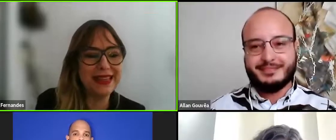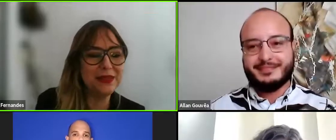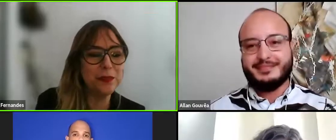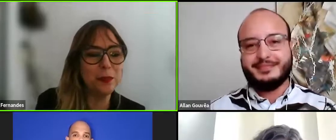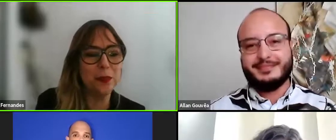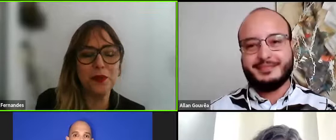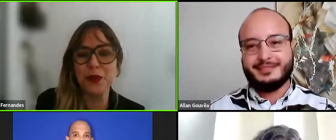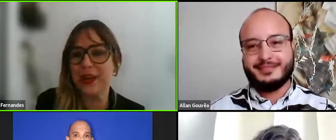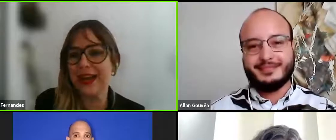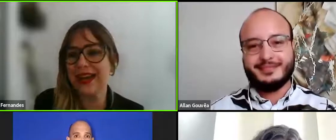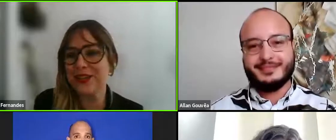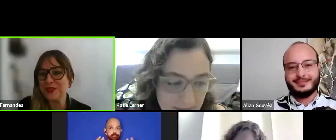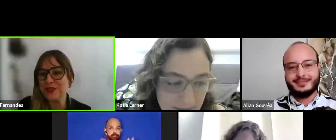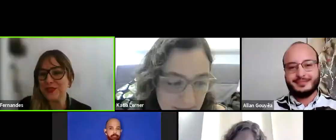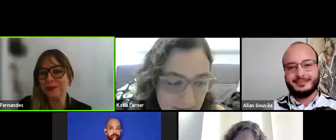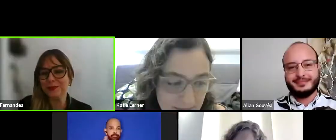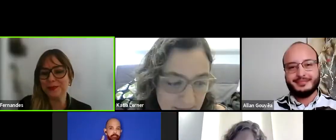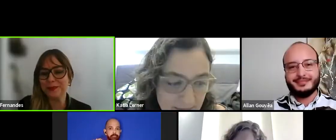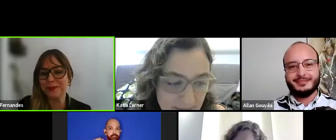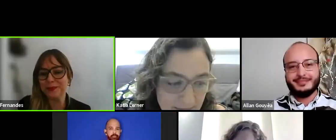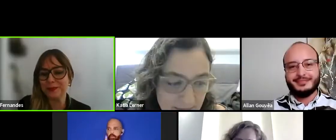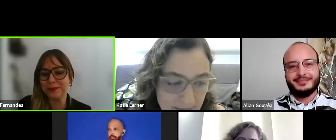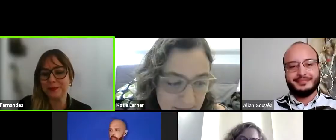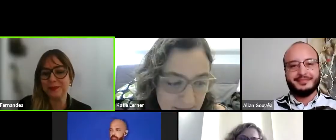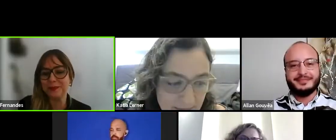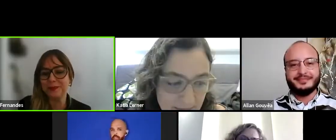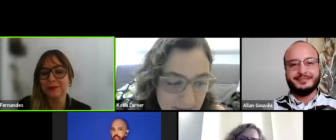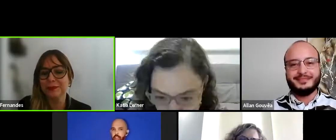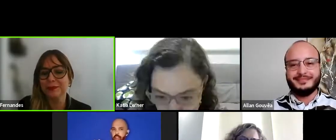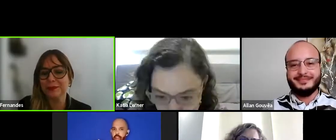Parabéns, Alan. Professora Kátia?